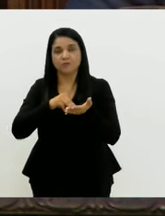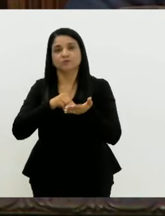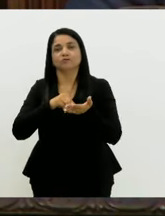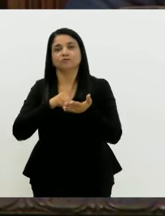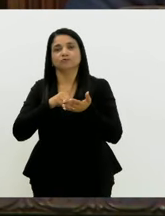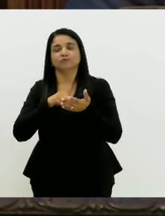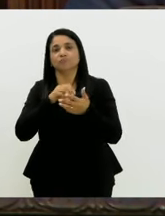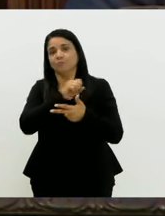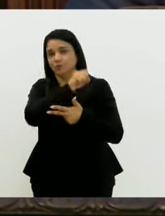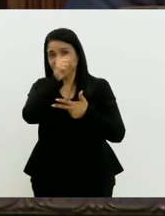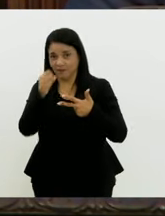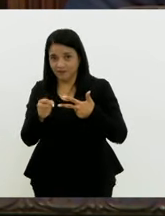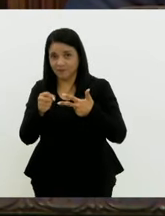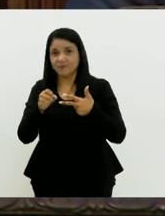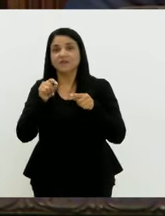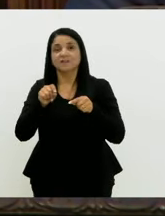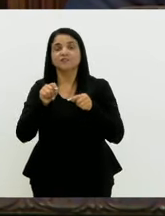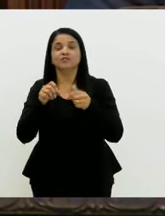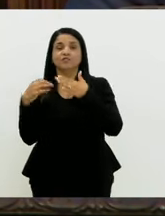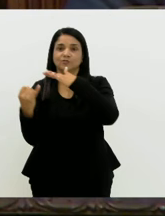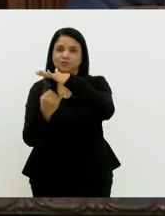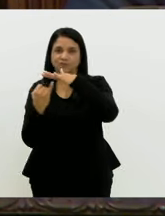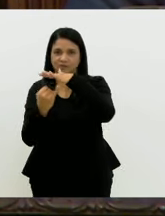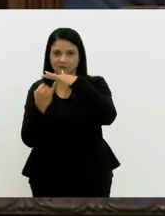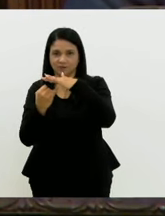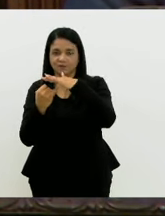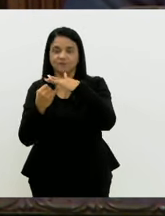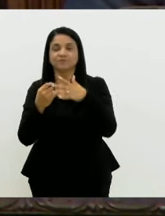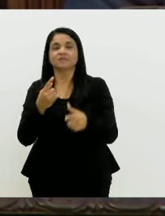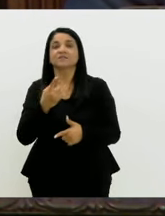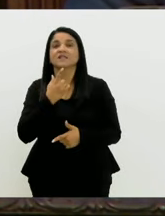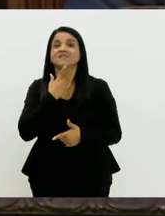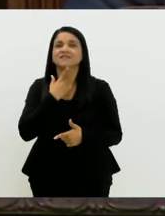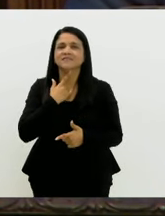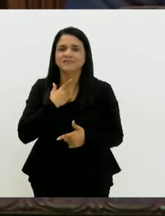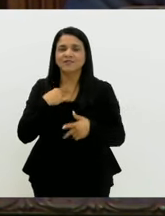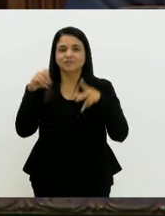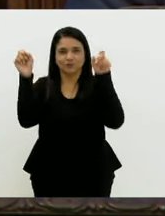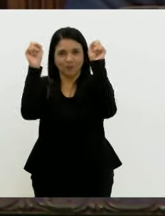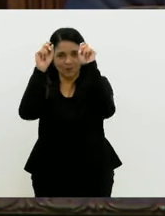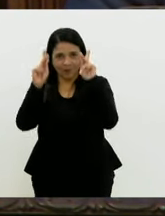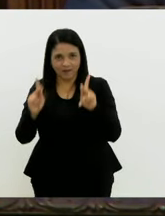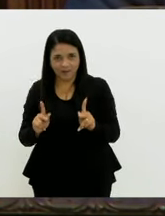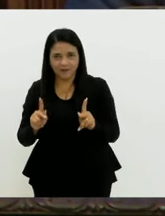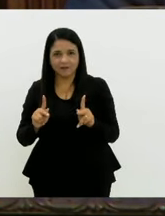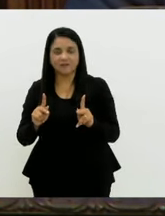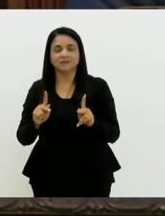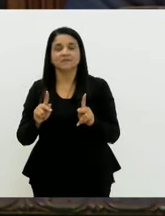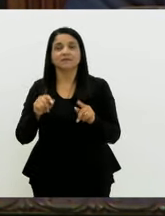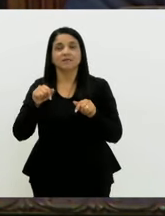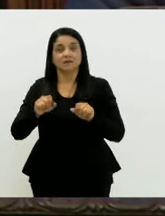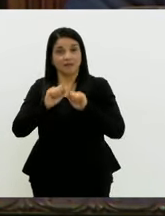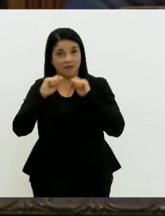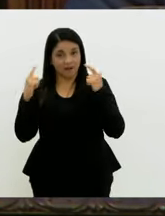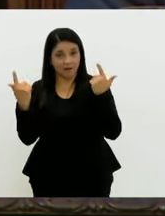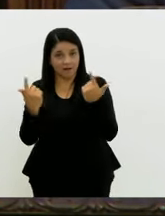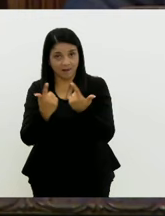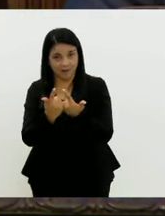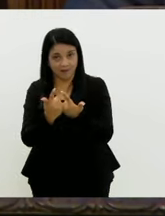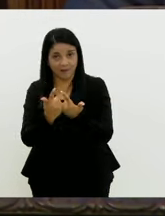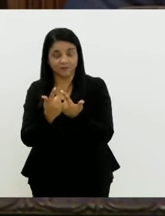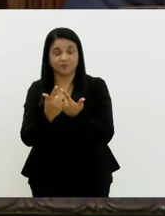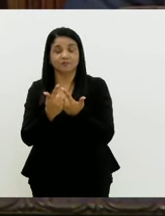instituições. Queremos, então, desejar, finalmente, muita paz para os senhores, que essa casa de liberdade